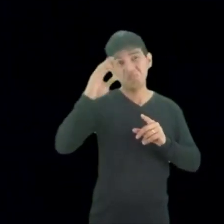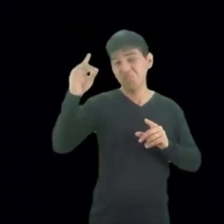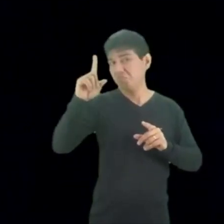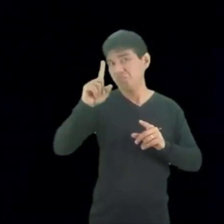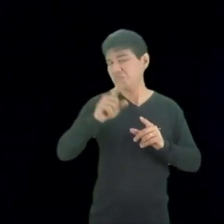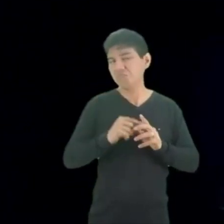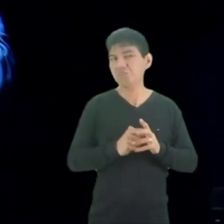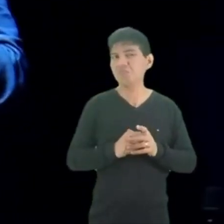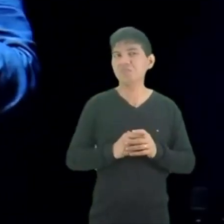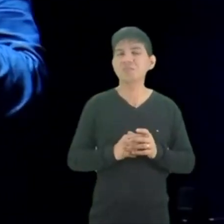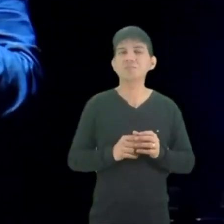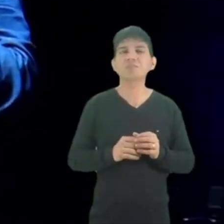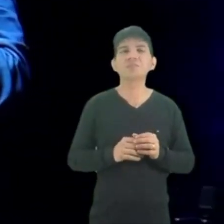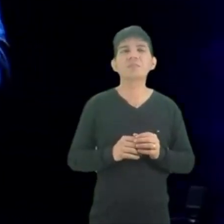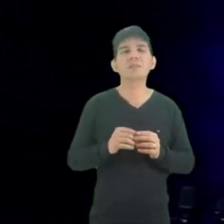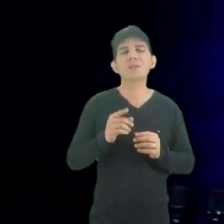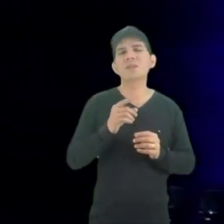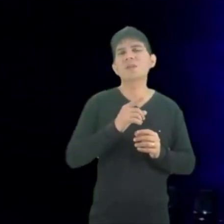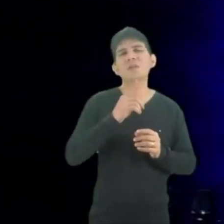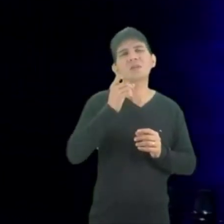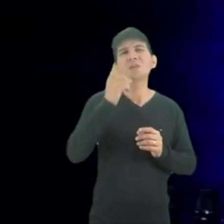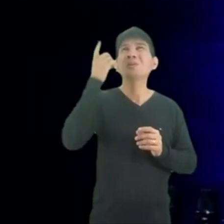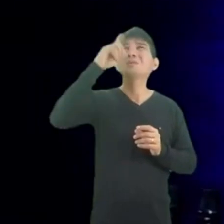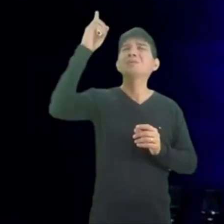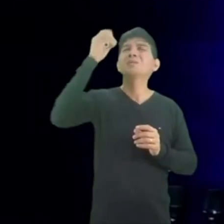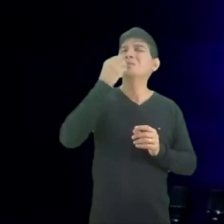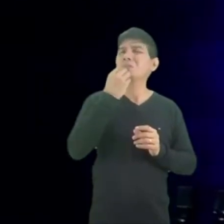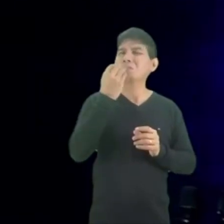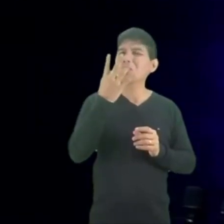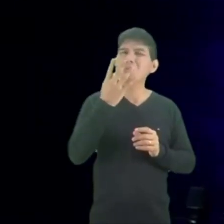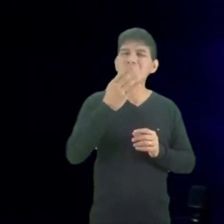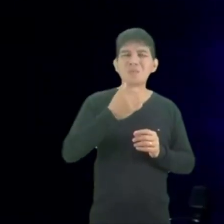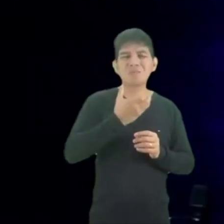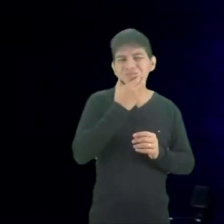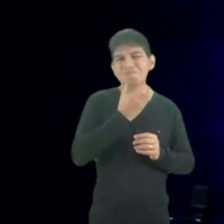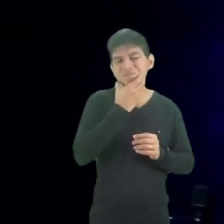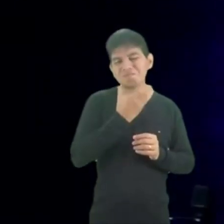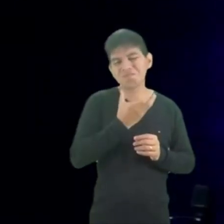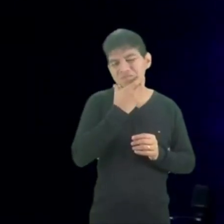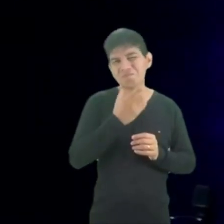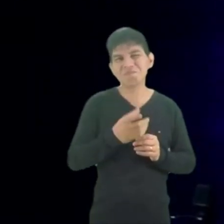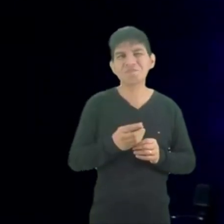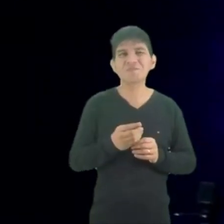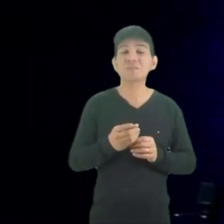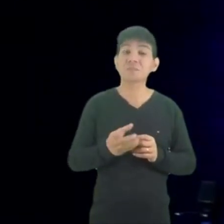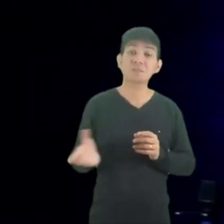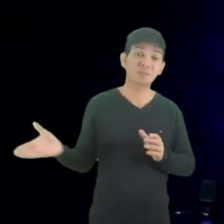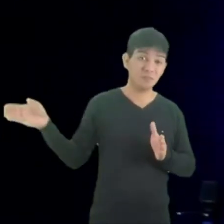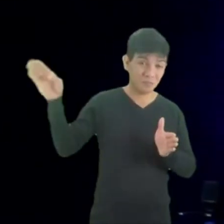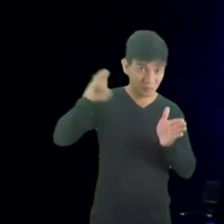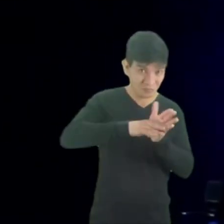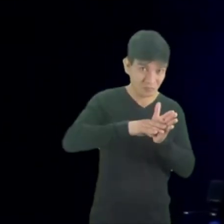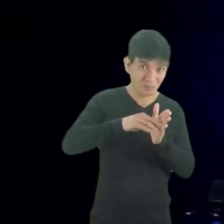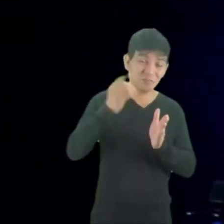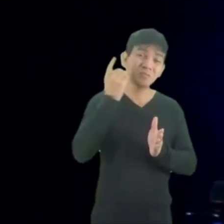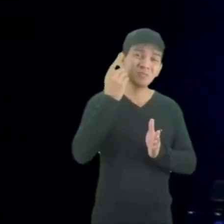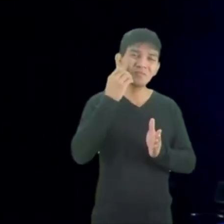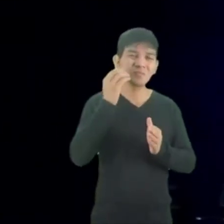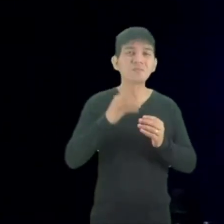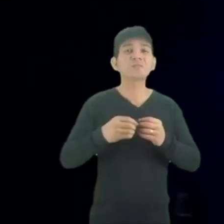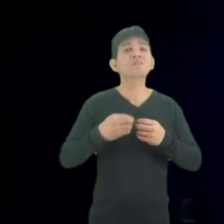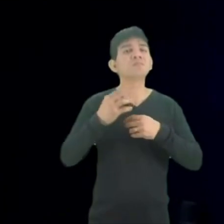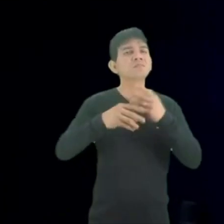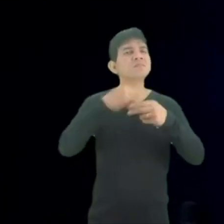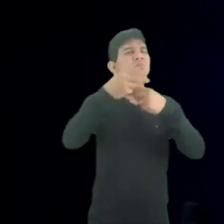ele não é como um bom velhinho, não é como Papai Noel, que vai chegar um dia, pelo menos uma vez no ano, e vai entregar um presente para